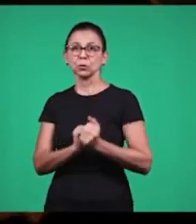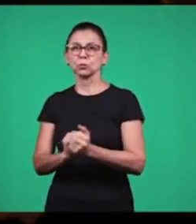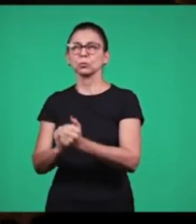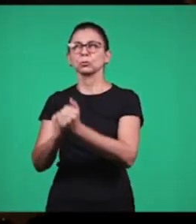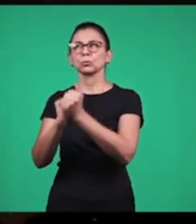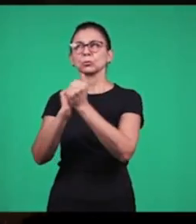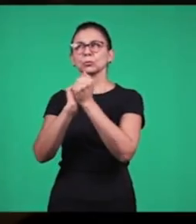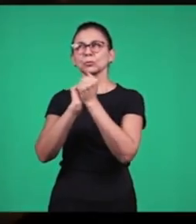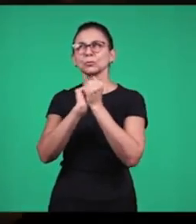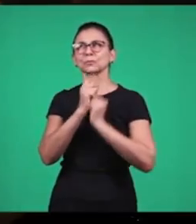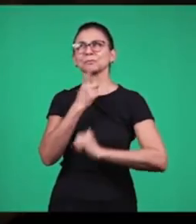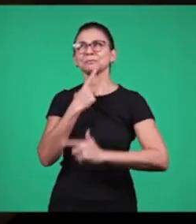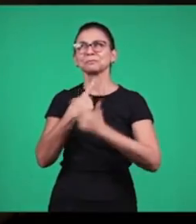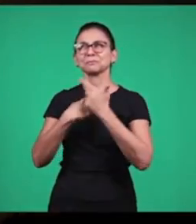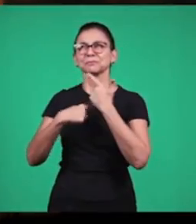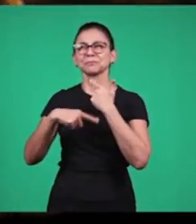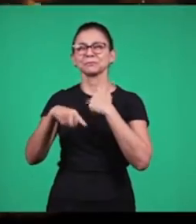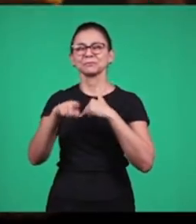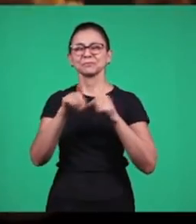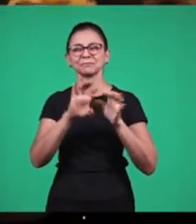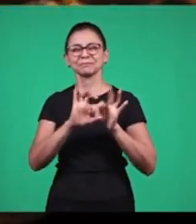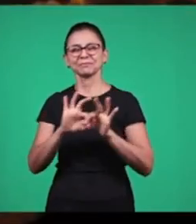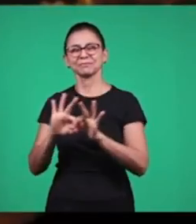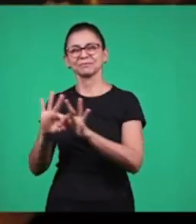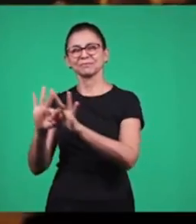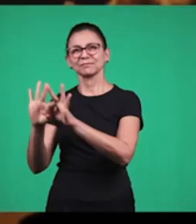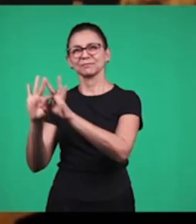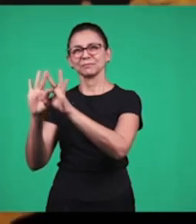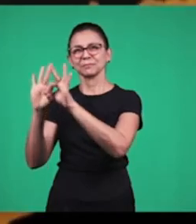ti sempre quero